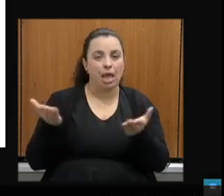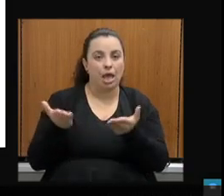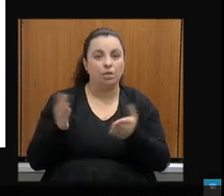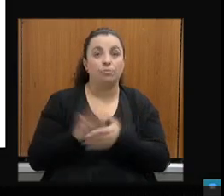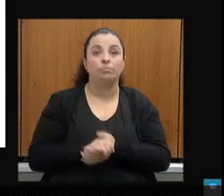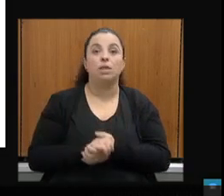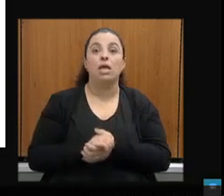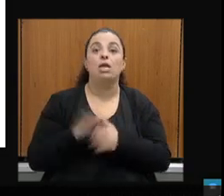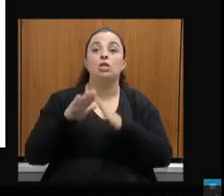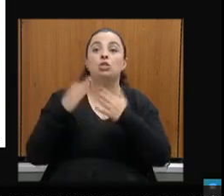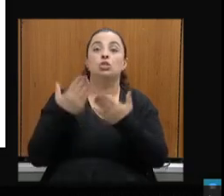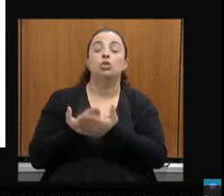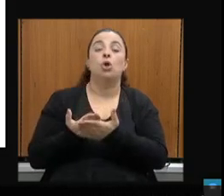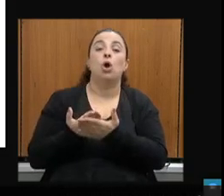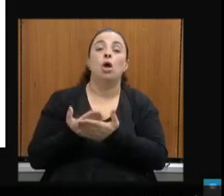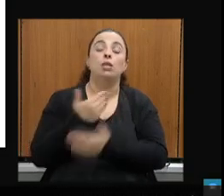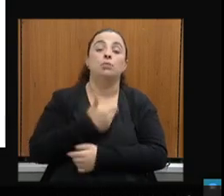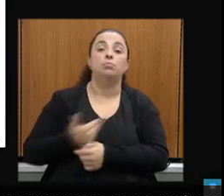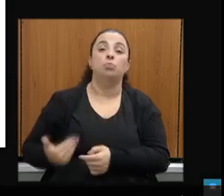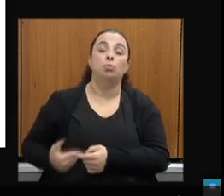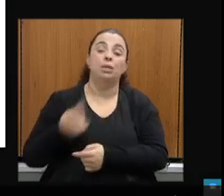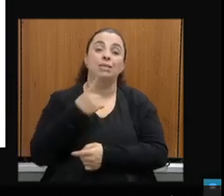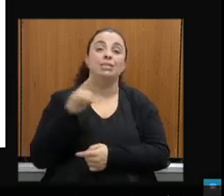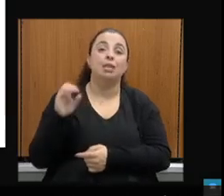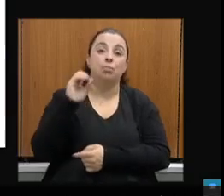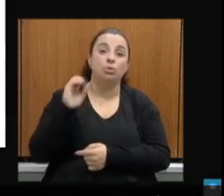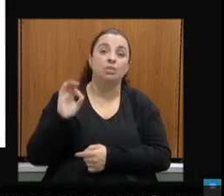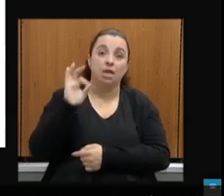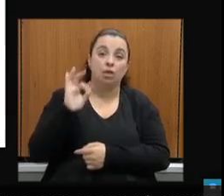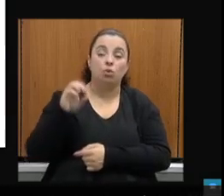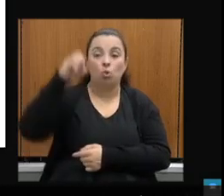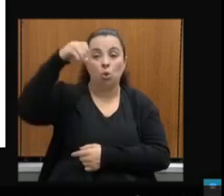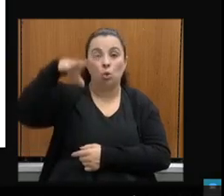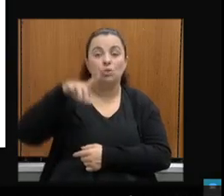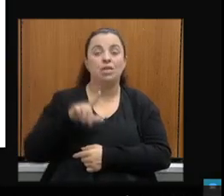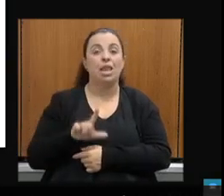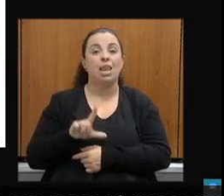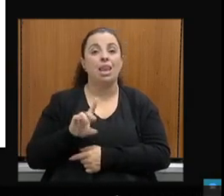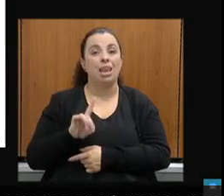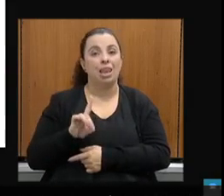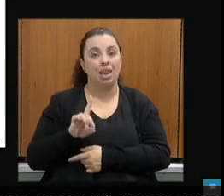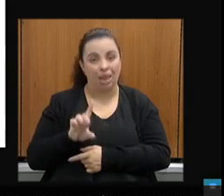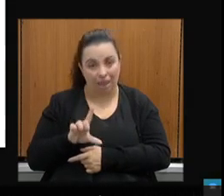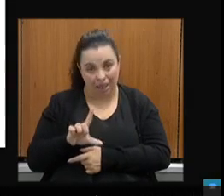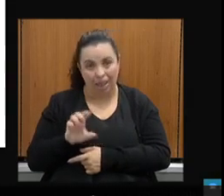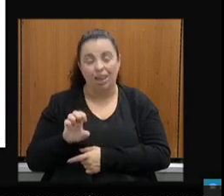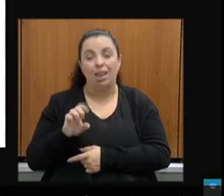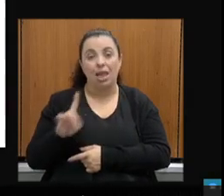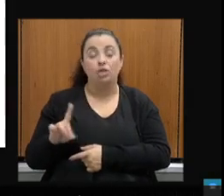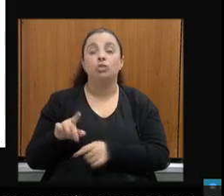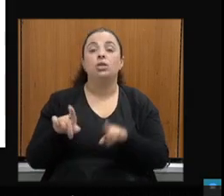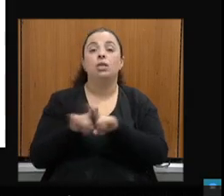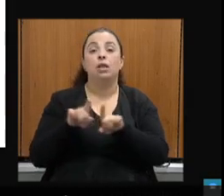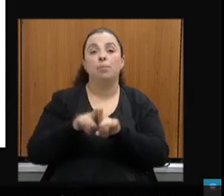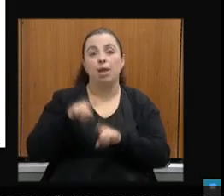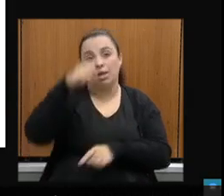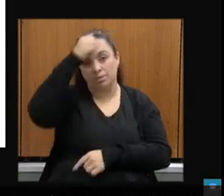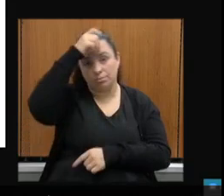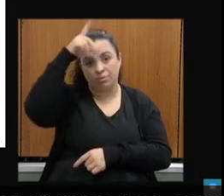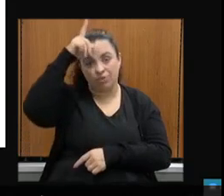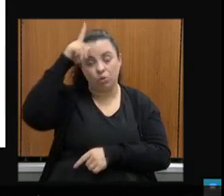escolas públicas com iluminação a led e sem por cento das prefeituras né também com